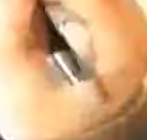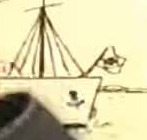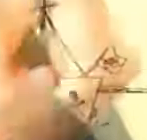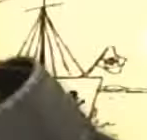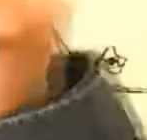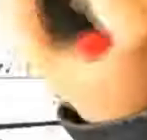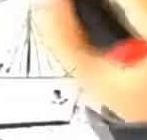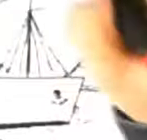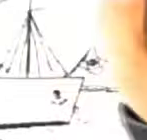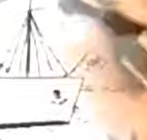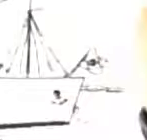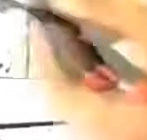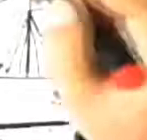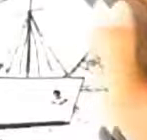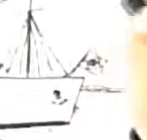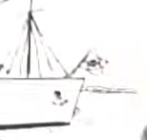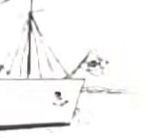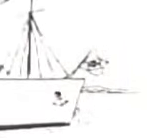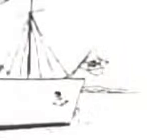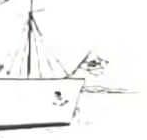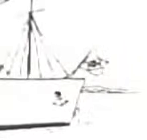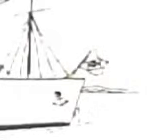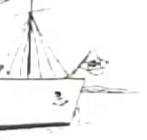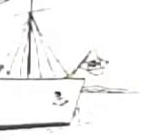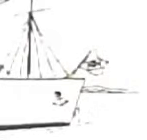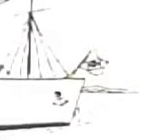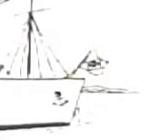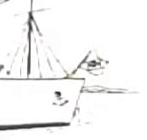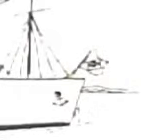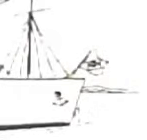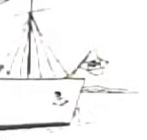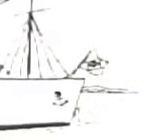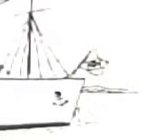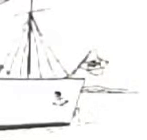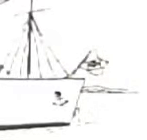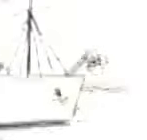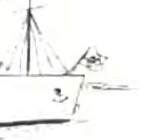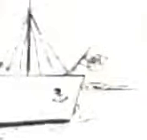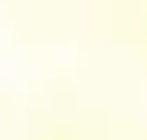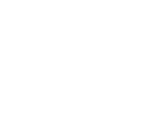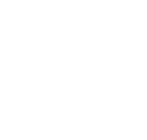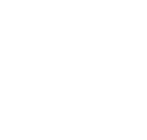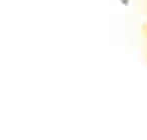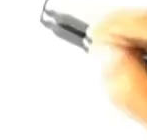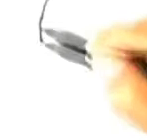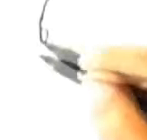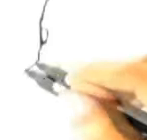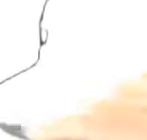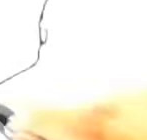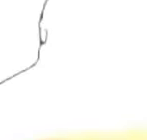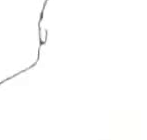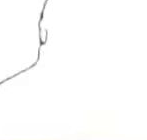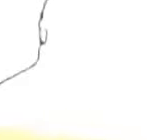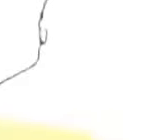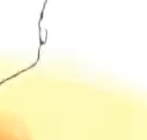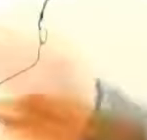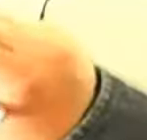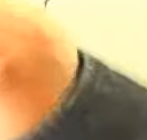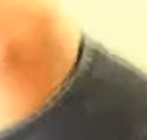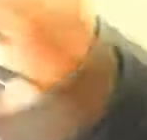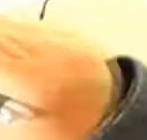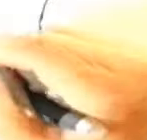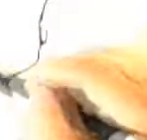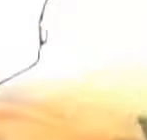Marinha Brasileira organiza a revolta da Armada, pedindo novas eleições. E essa não era